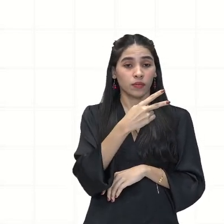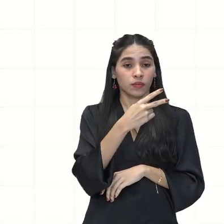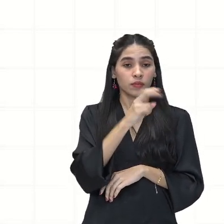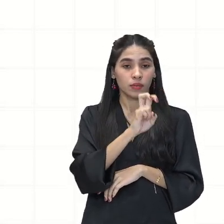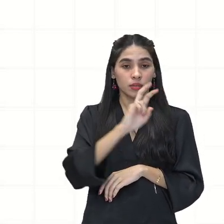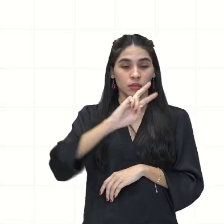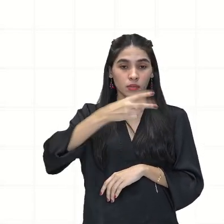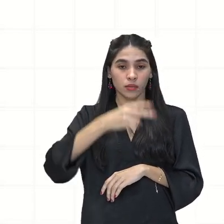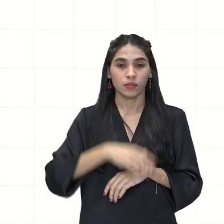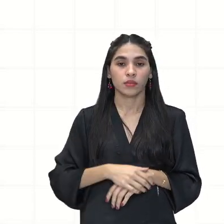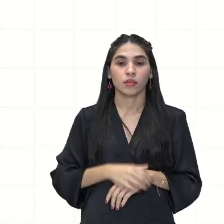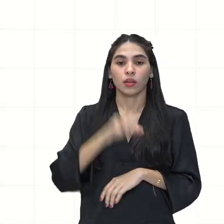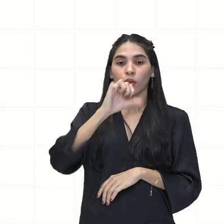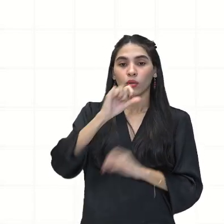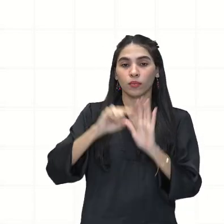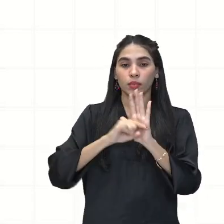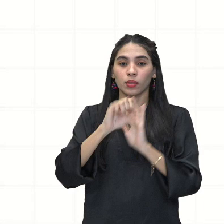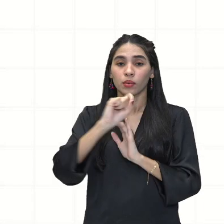9 menos